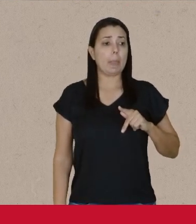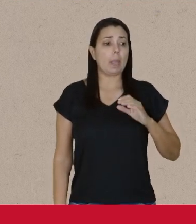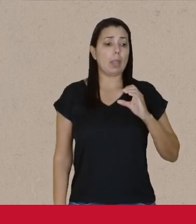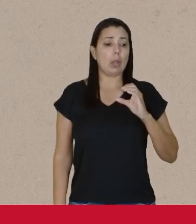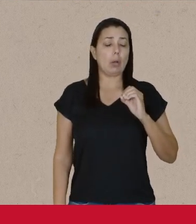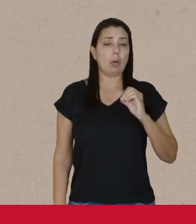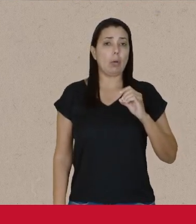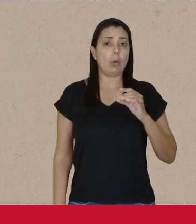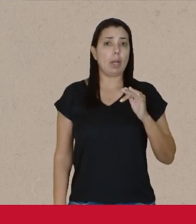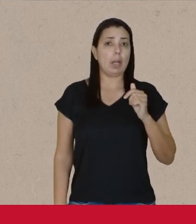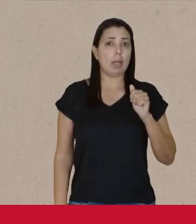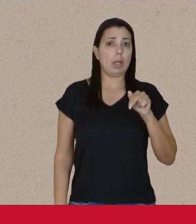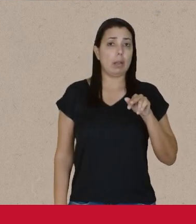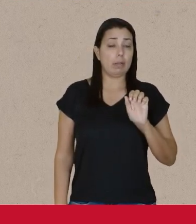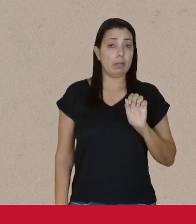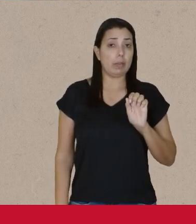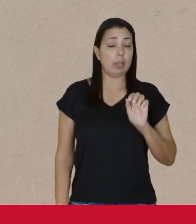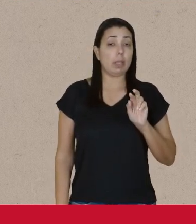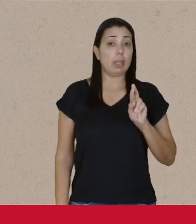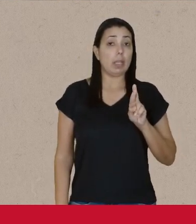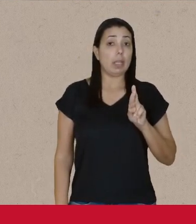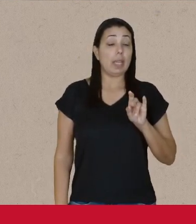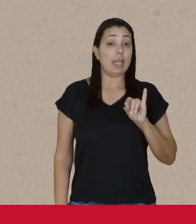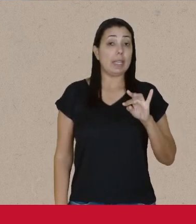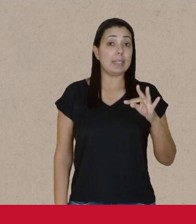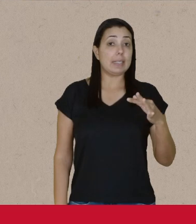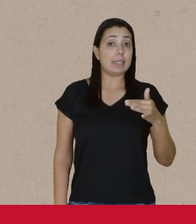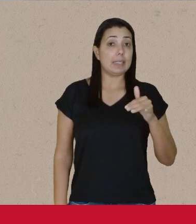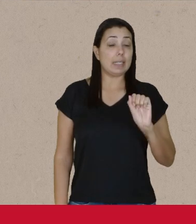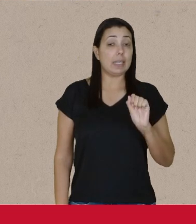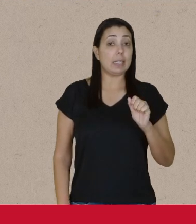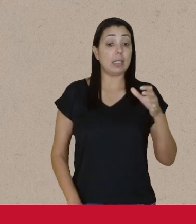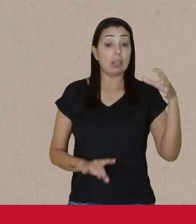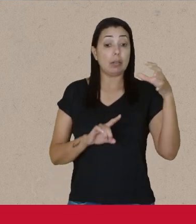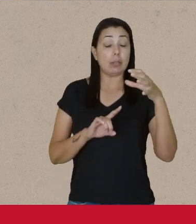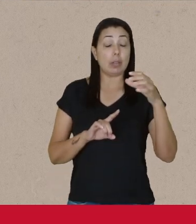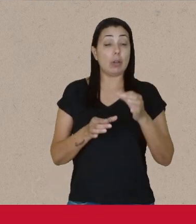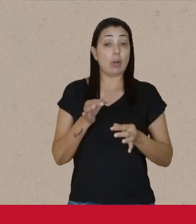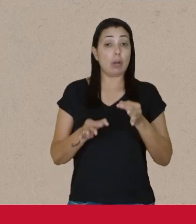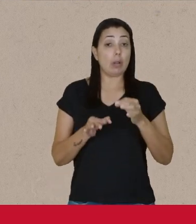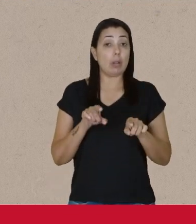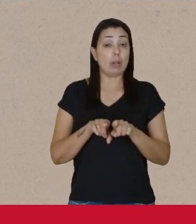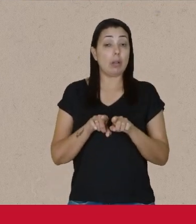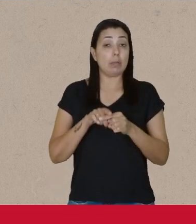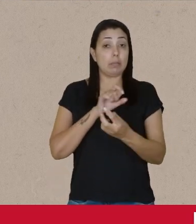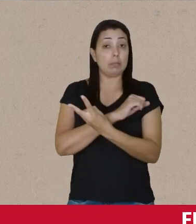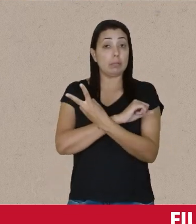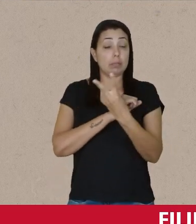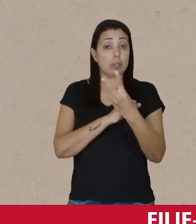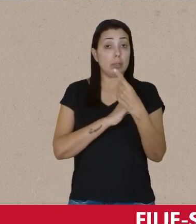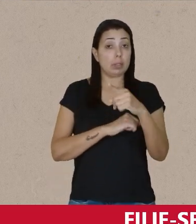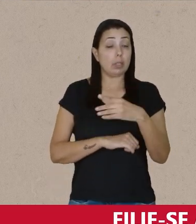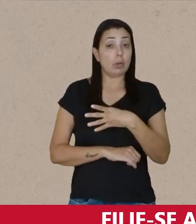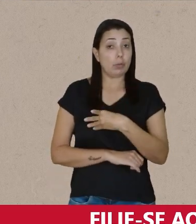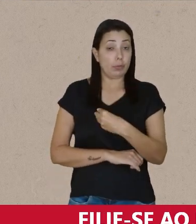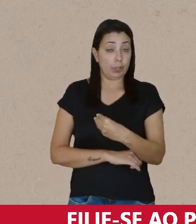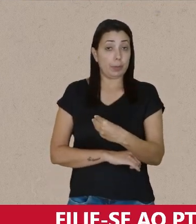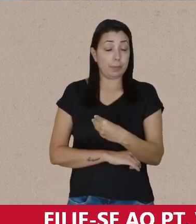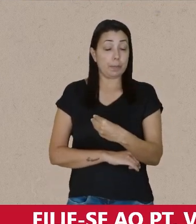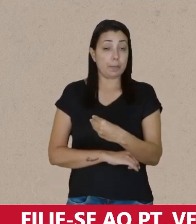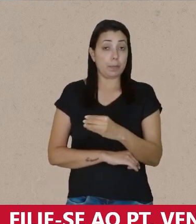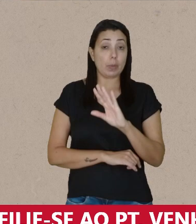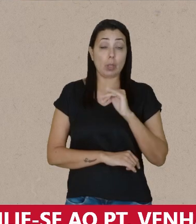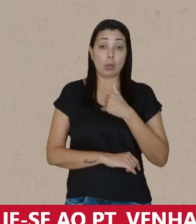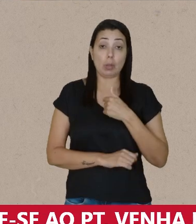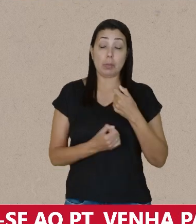COAF, né, Receita Federal, sabe? E procura pressionar a justiça também para proteger o seu filho.